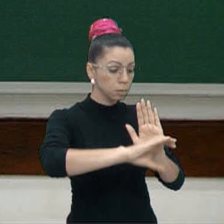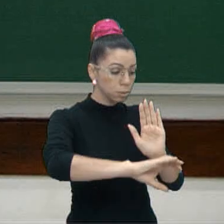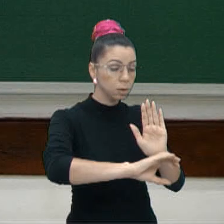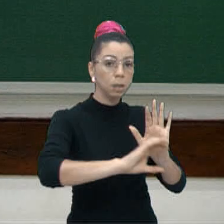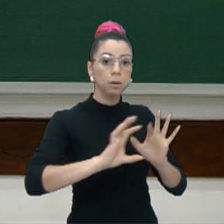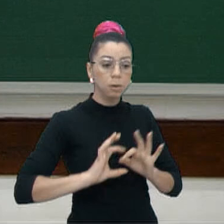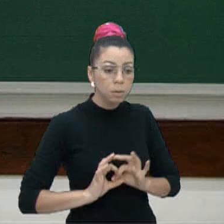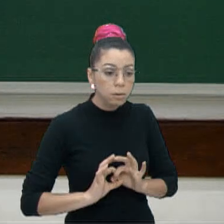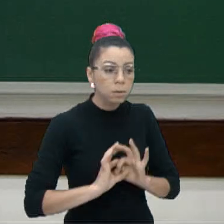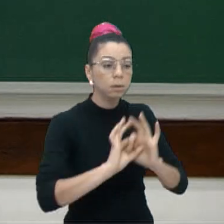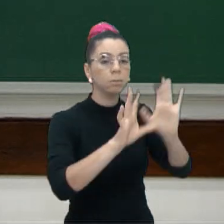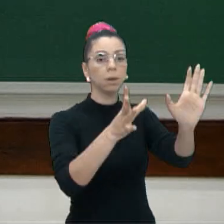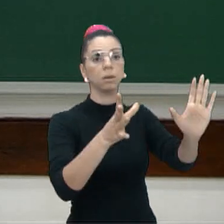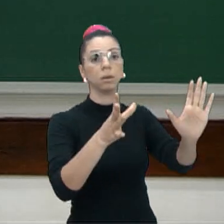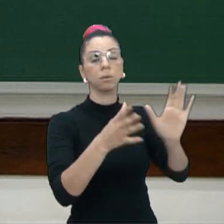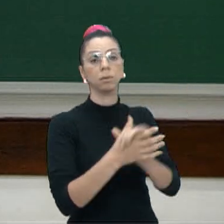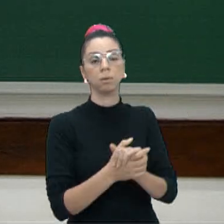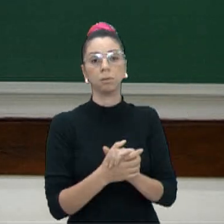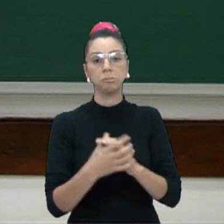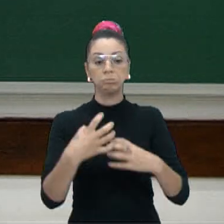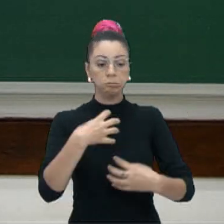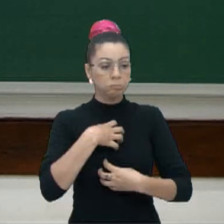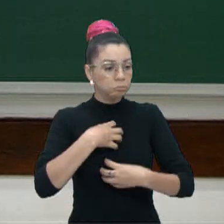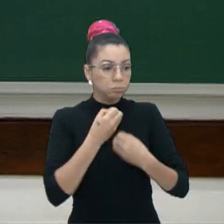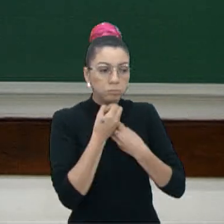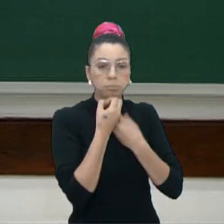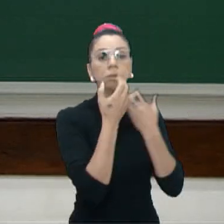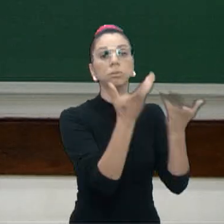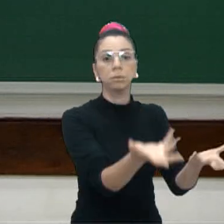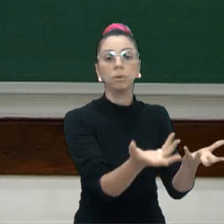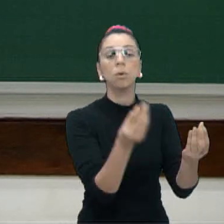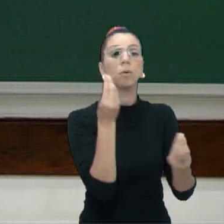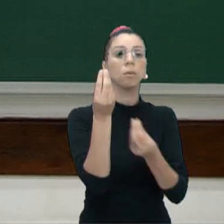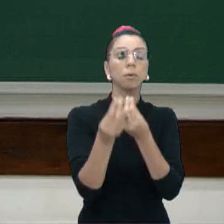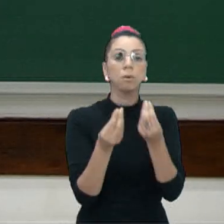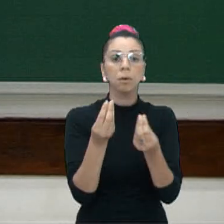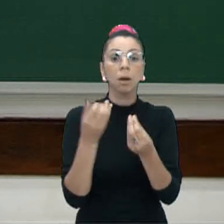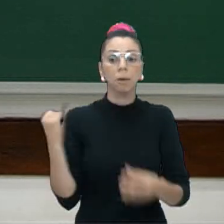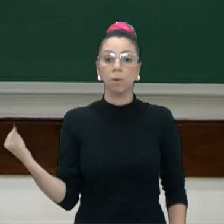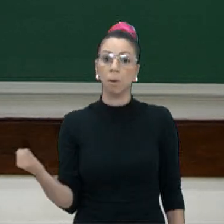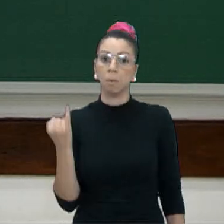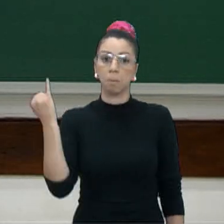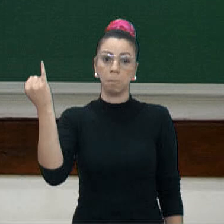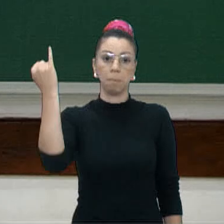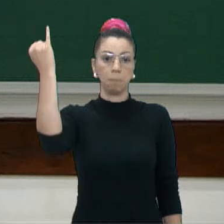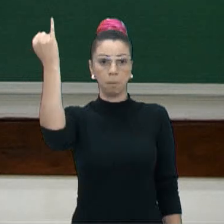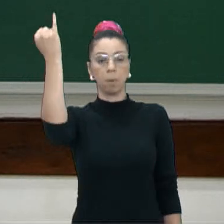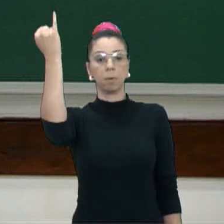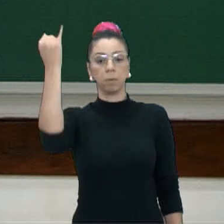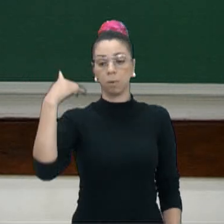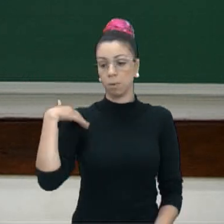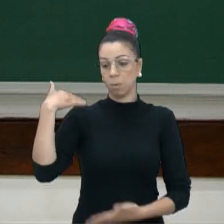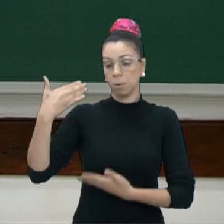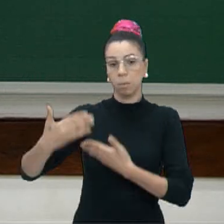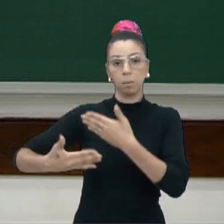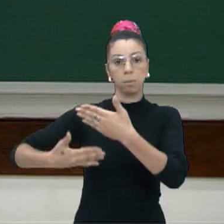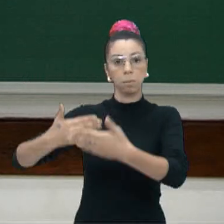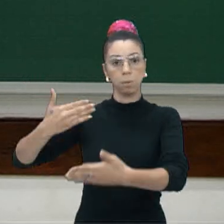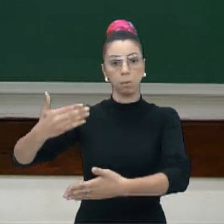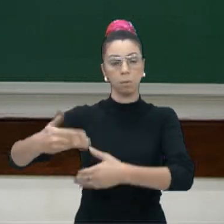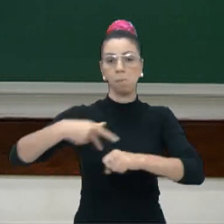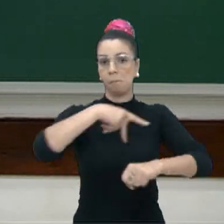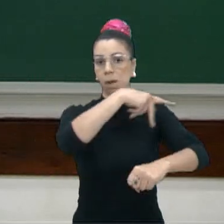expressão. Ele acha que a maneira como os Estados Unidos lida com a liberdade de expressão é fundamental para o desenvolvimento de toda e